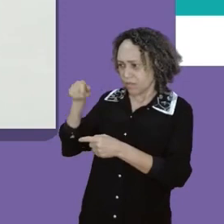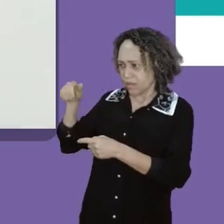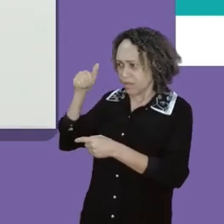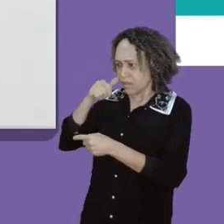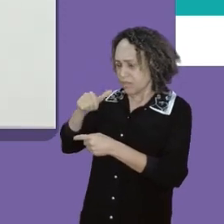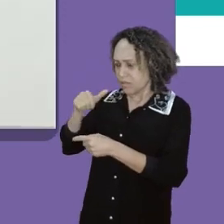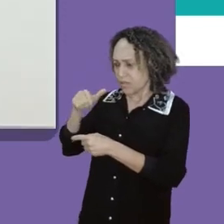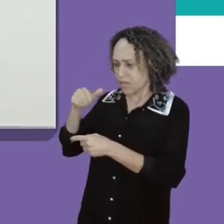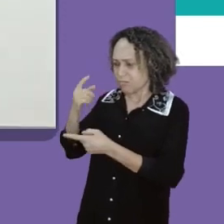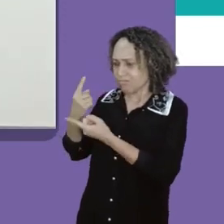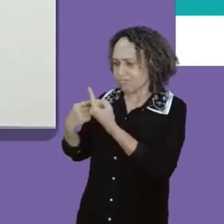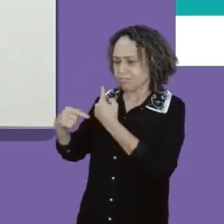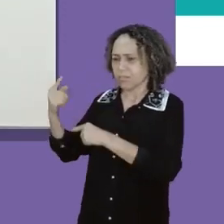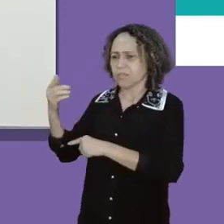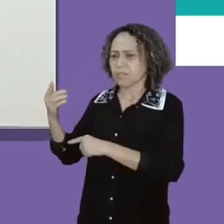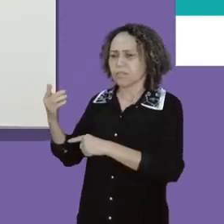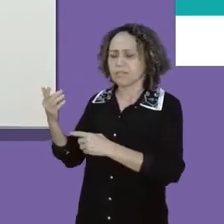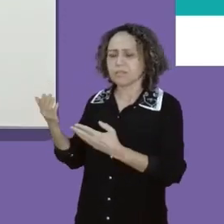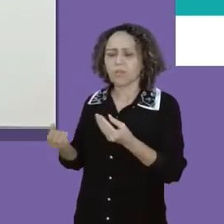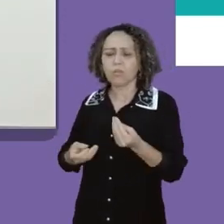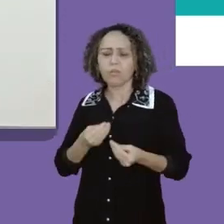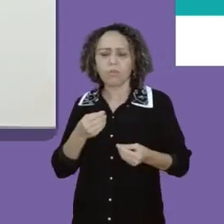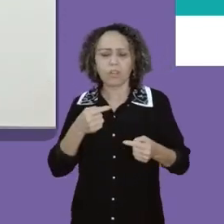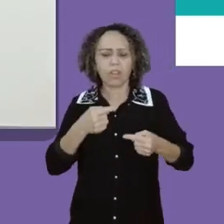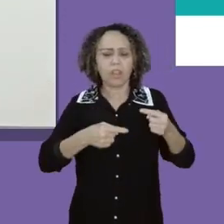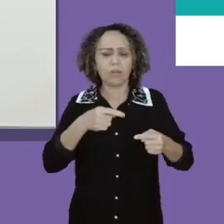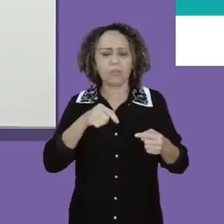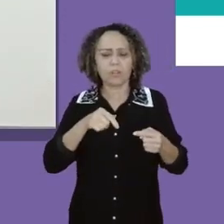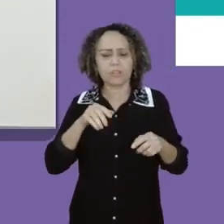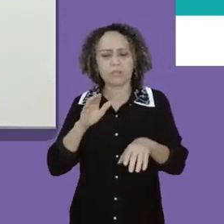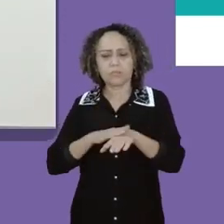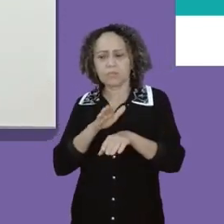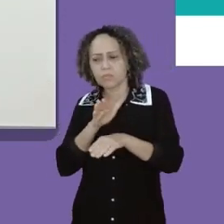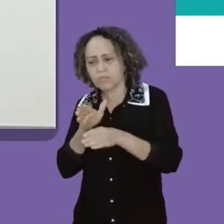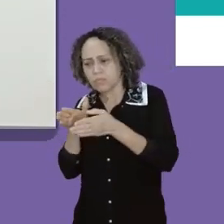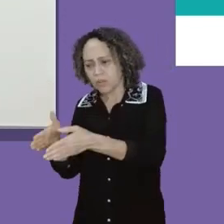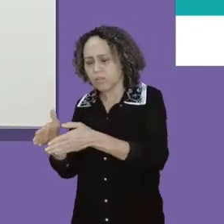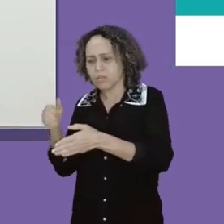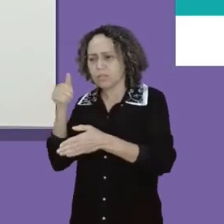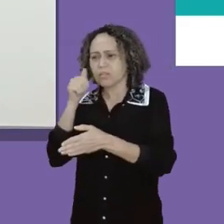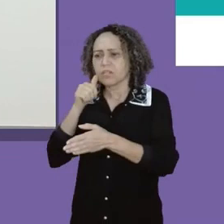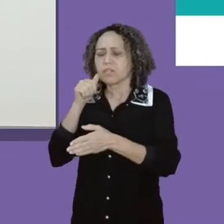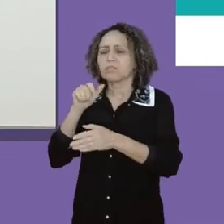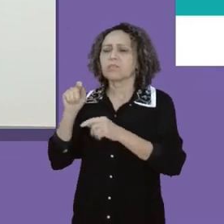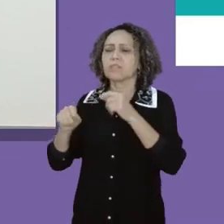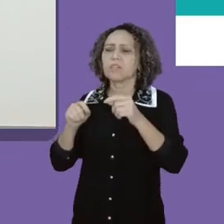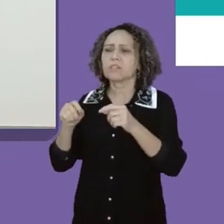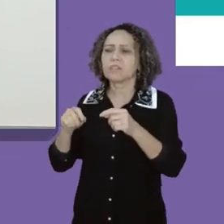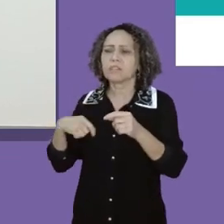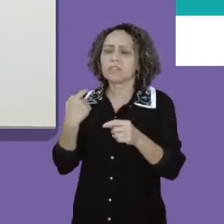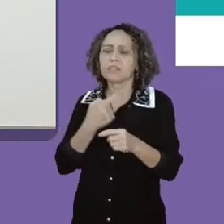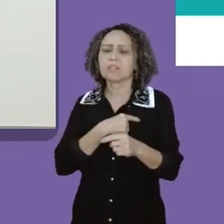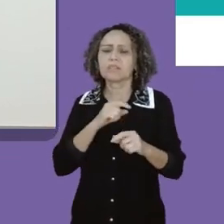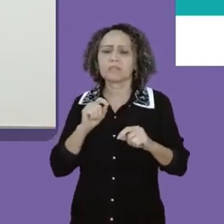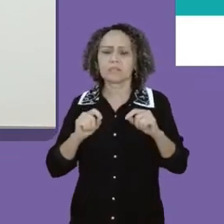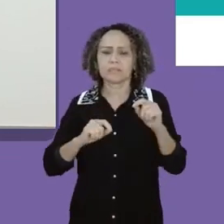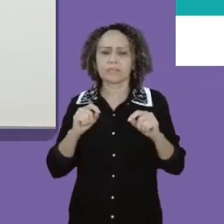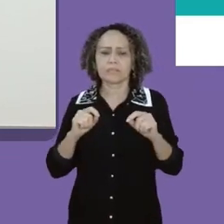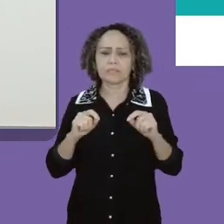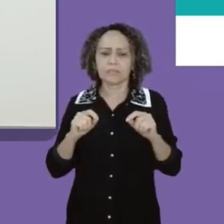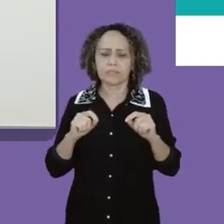coletiva. É um tema que nós, mulheres, temos muito o